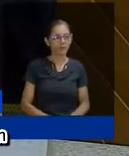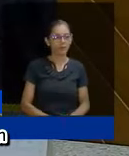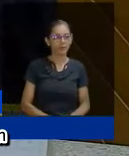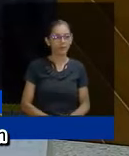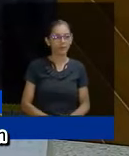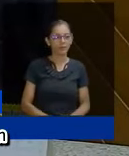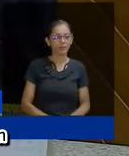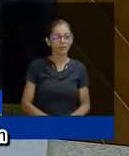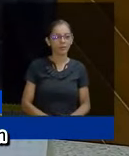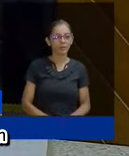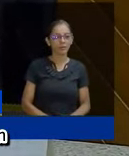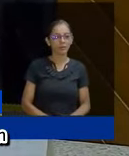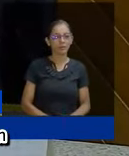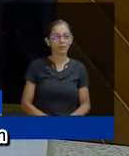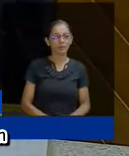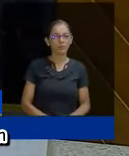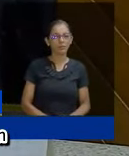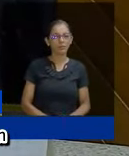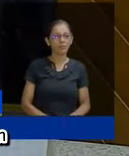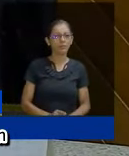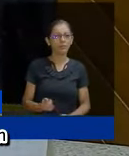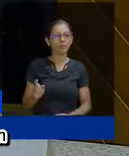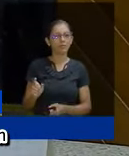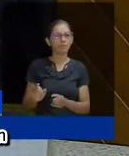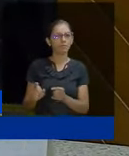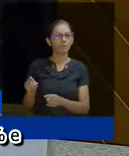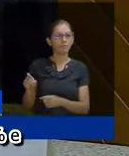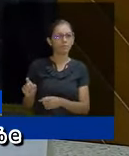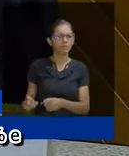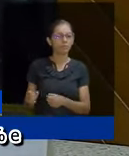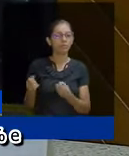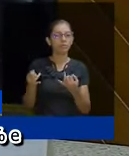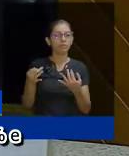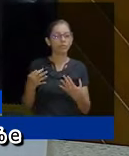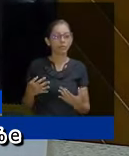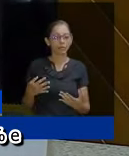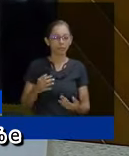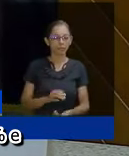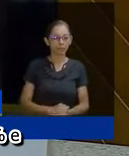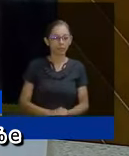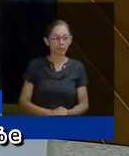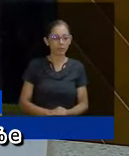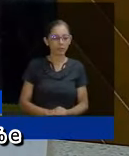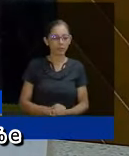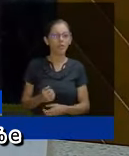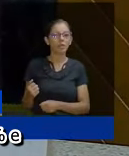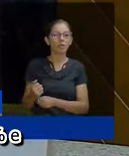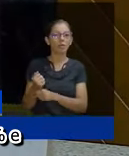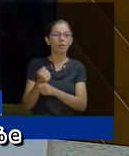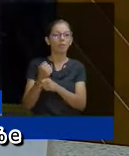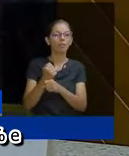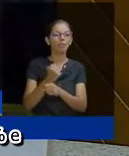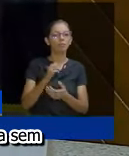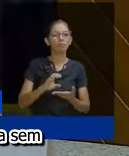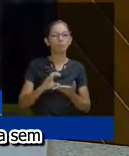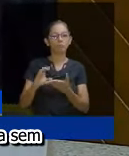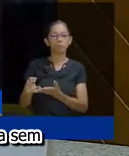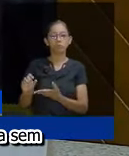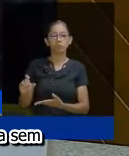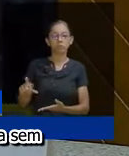Visto que a execução física da obra estava com 38,79%, abaixo do físico liberado, que foi de 40%, e